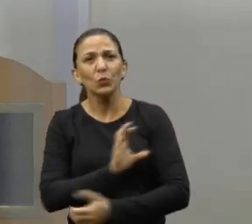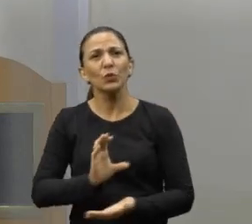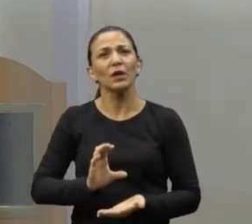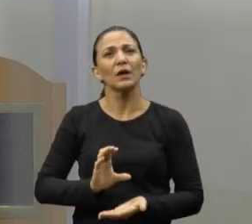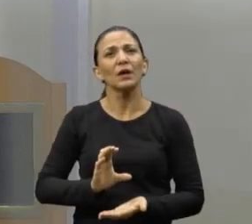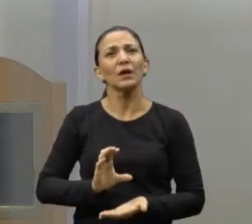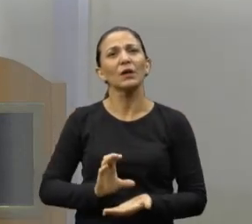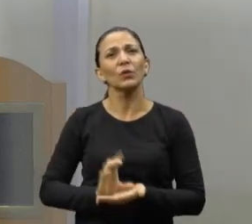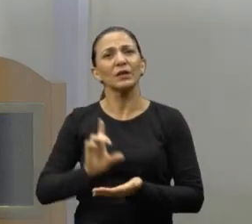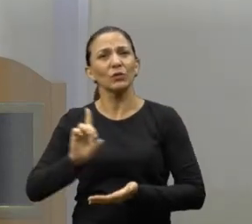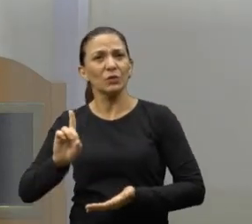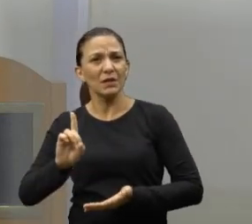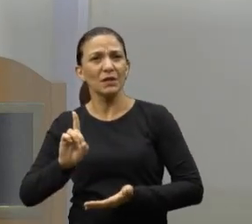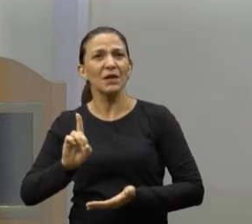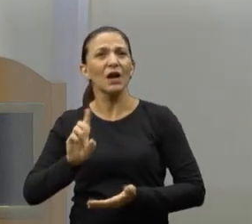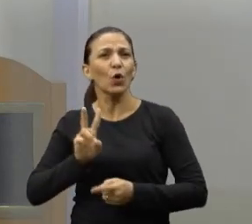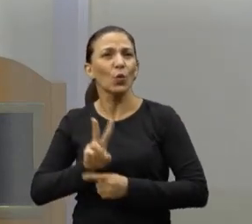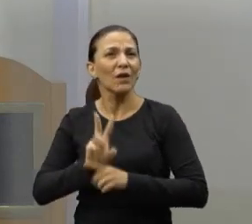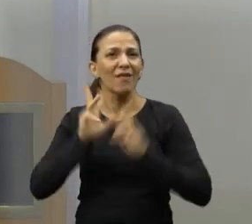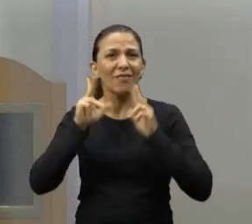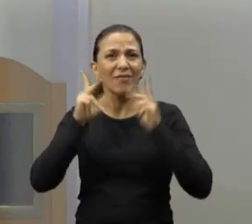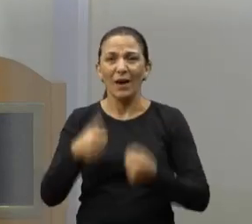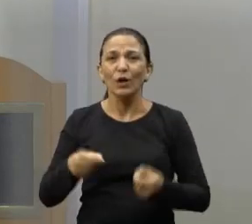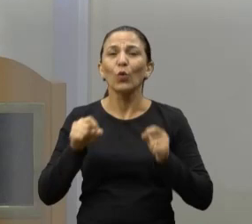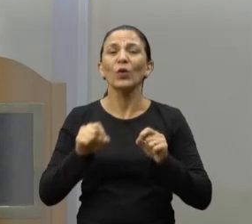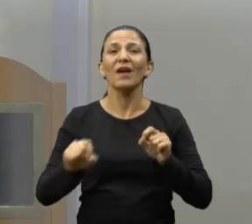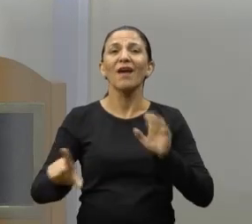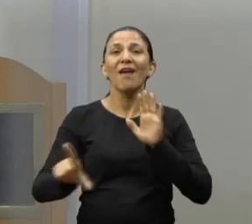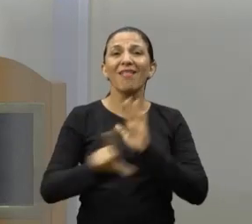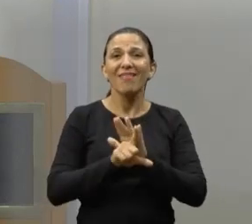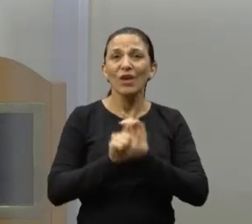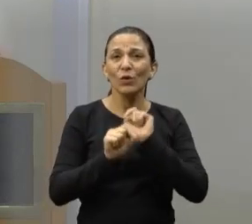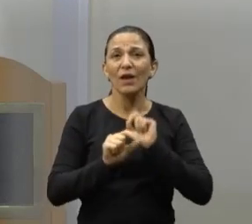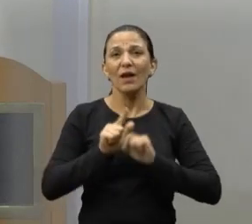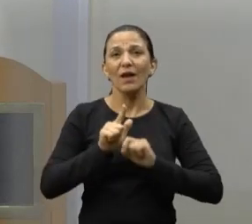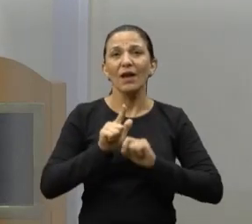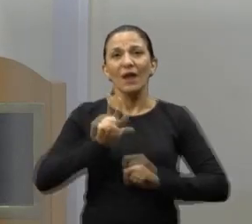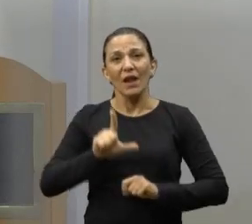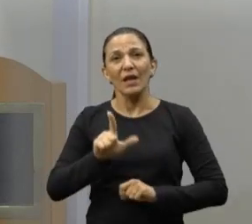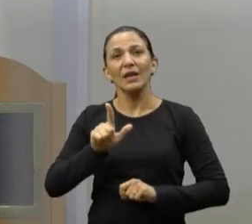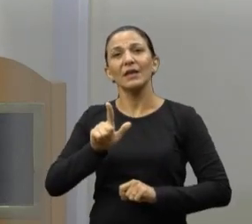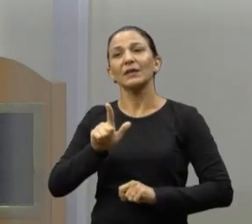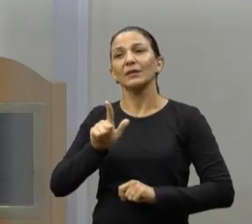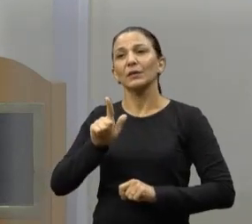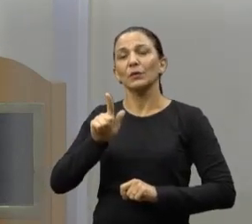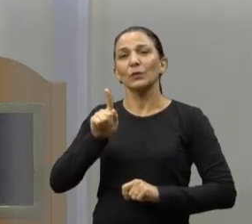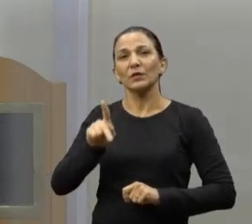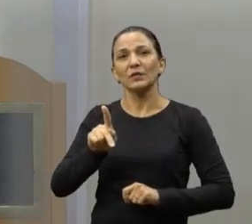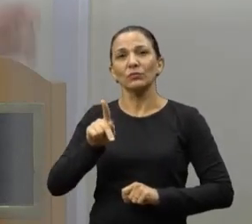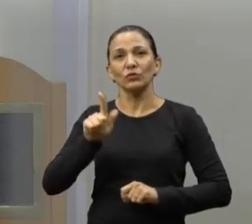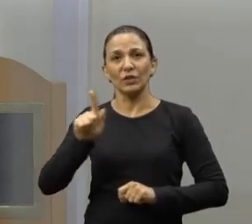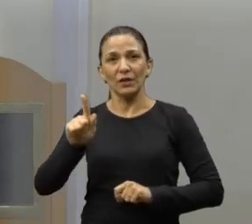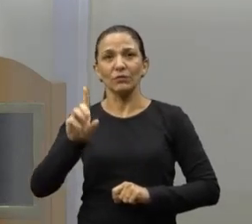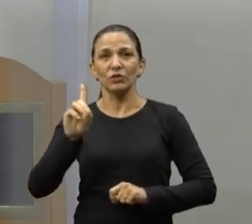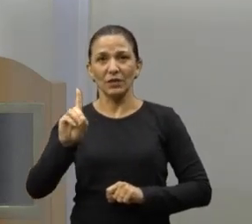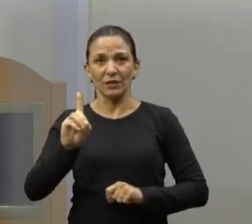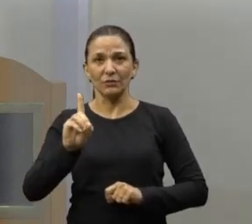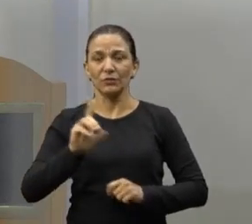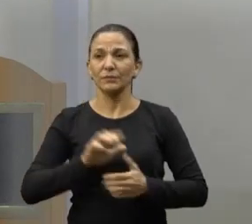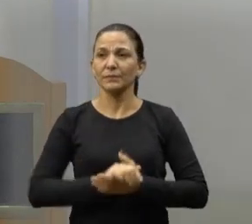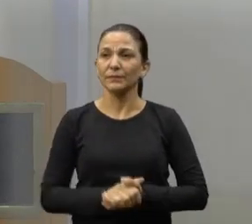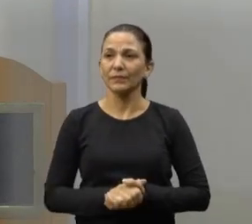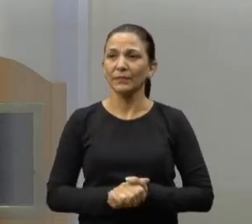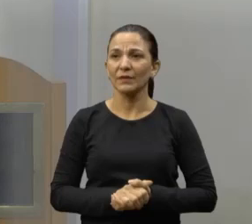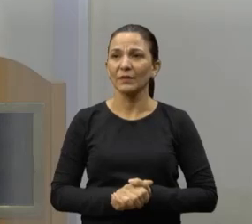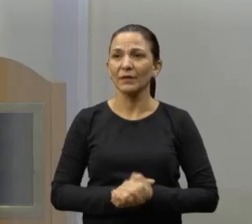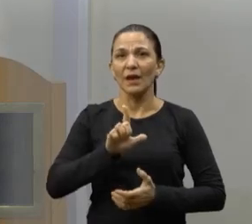bem-estar animal é protegida pela lei geral de proteção de dados então a tua identidade tá garantida Então não